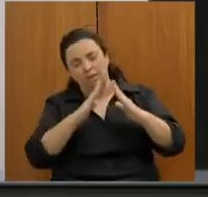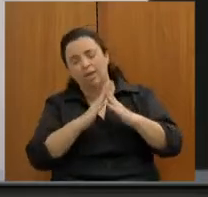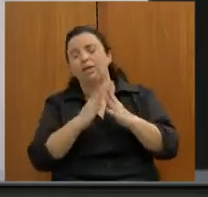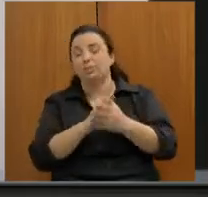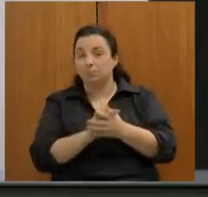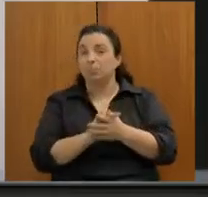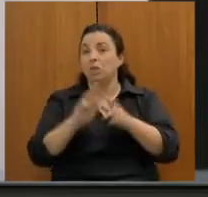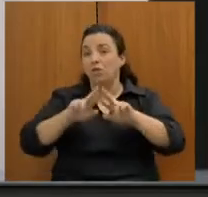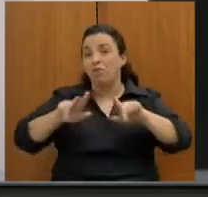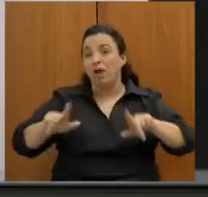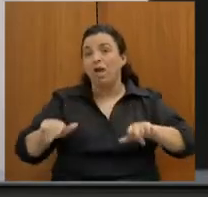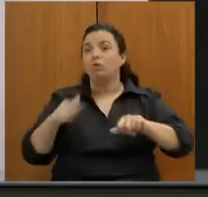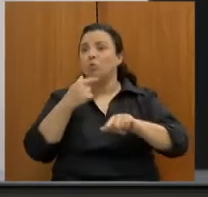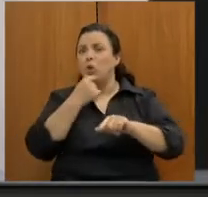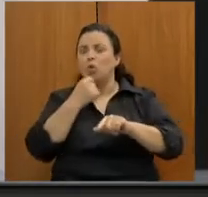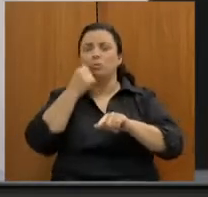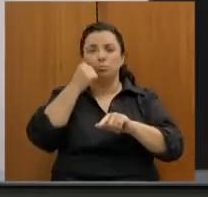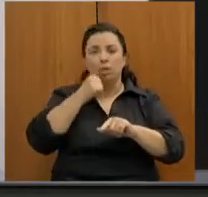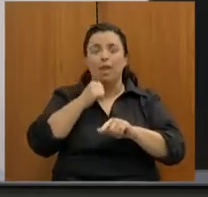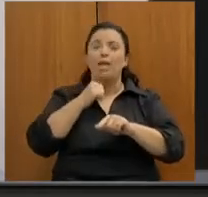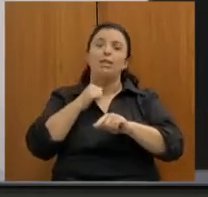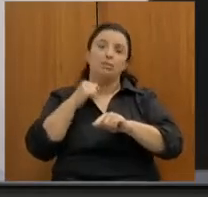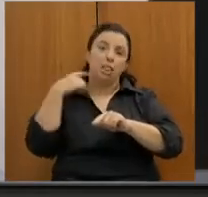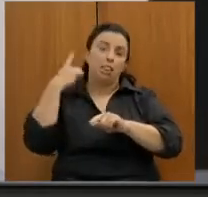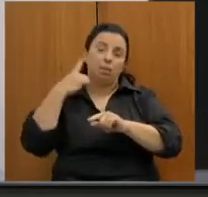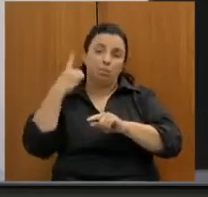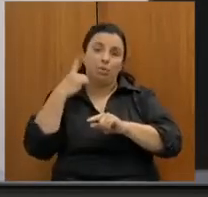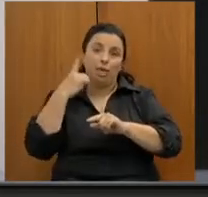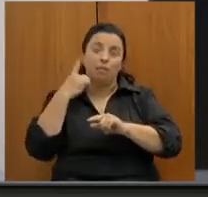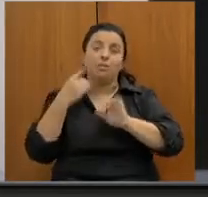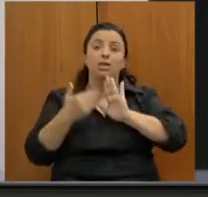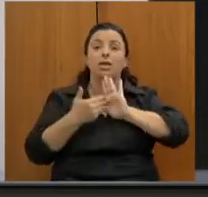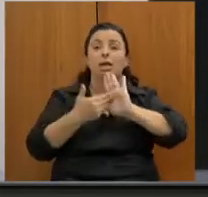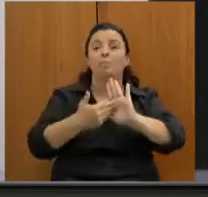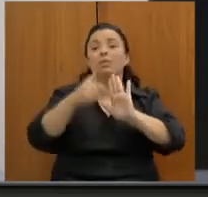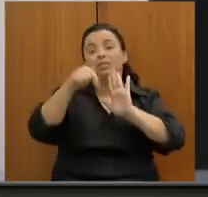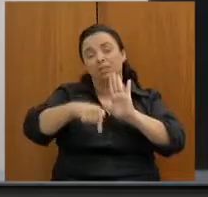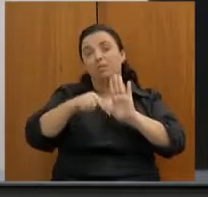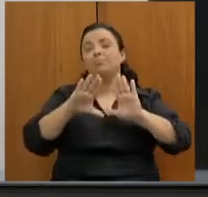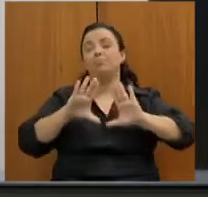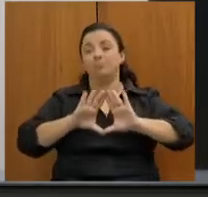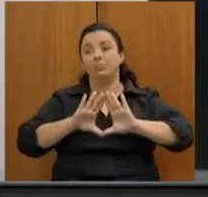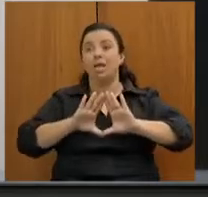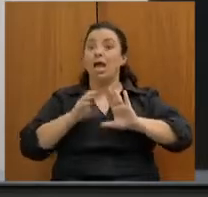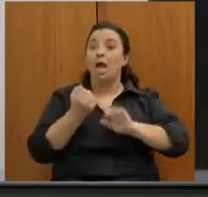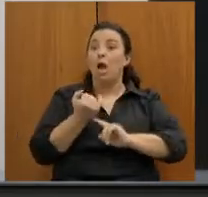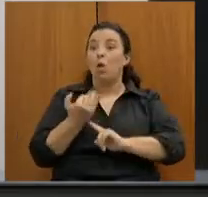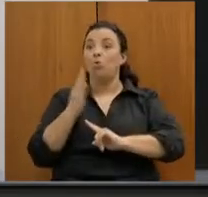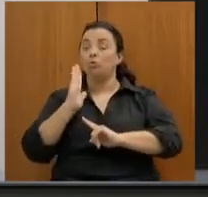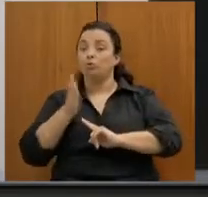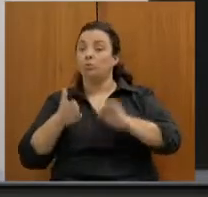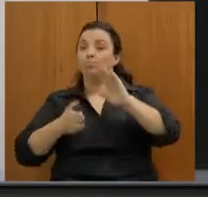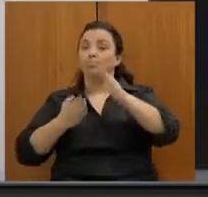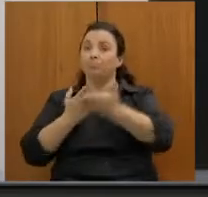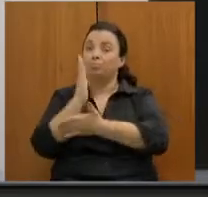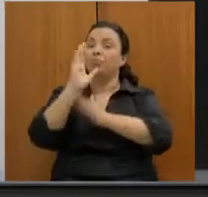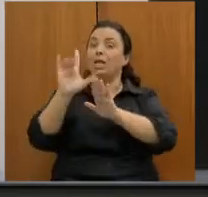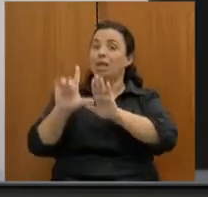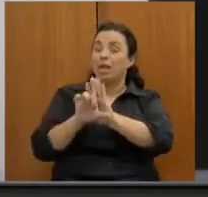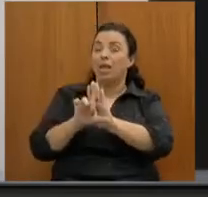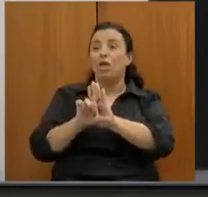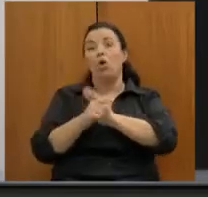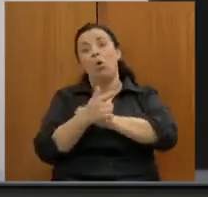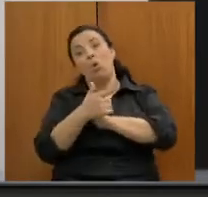apresentaram nesta casa alguns projetos se transformaram em legislações outros estão tramitando e quero destacar